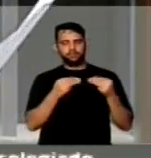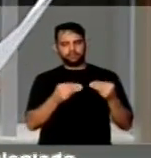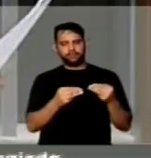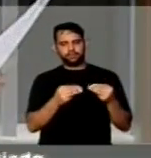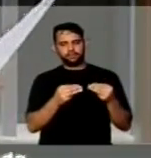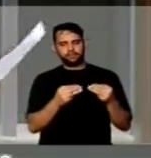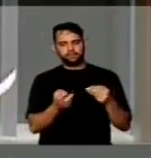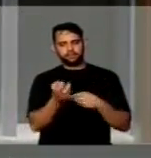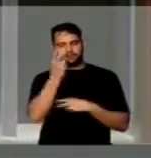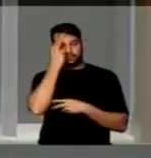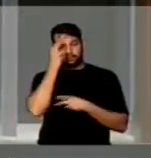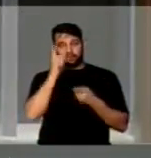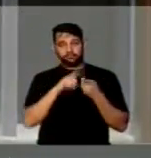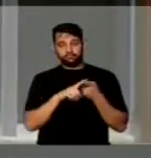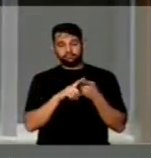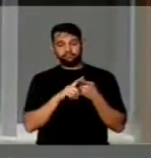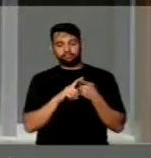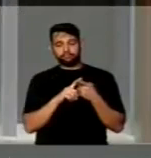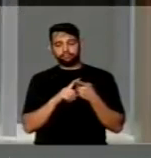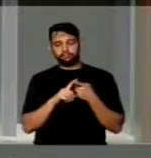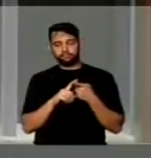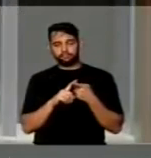da Cultura.